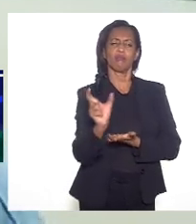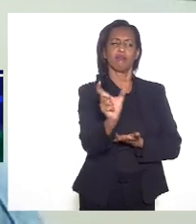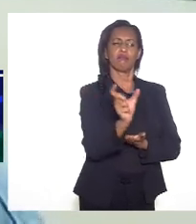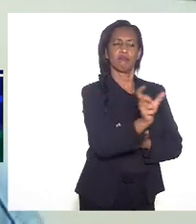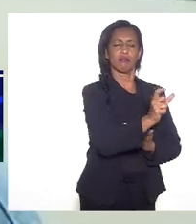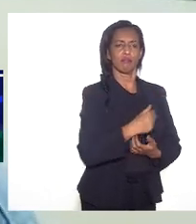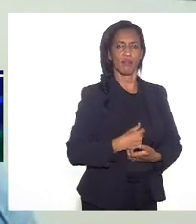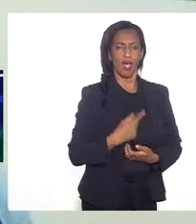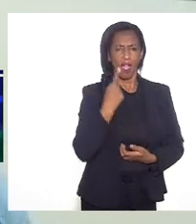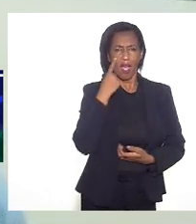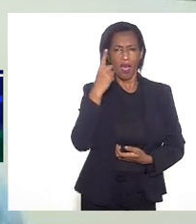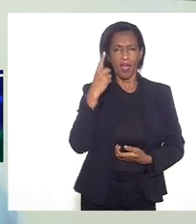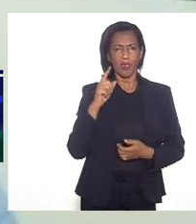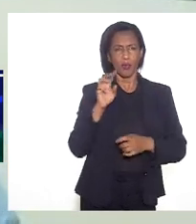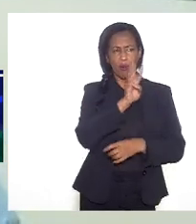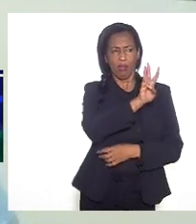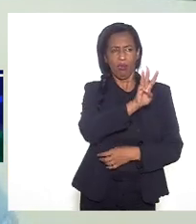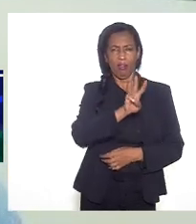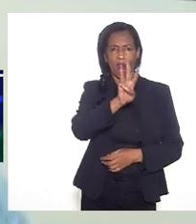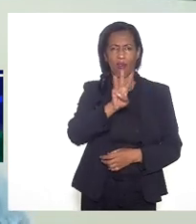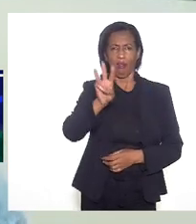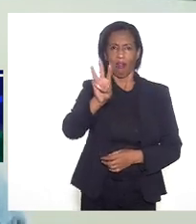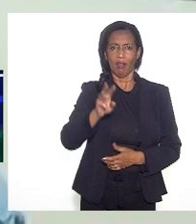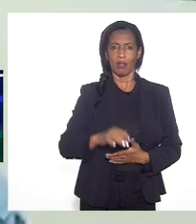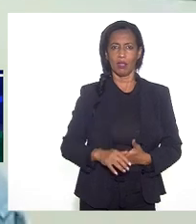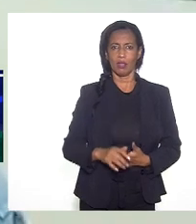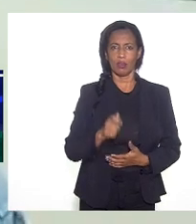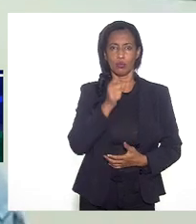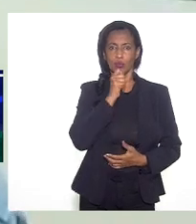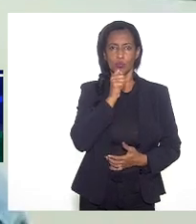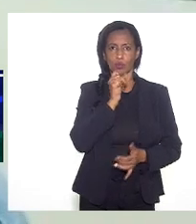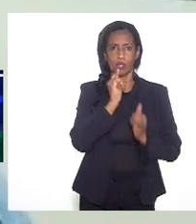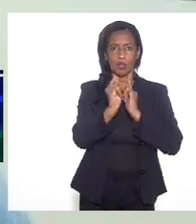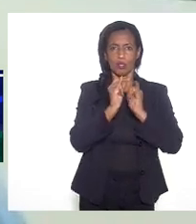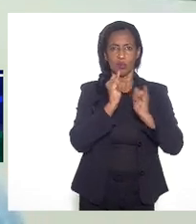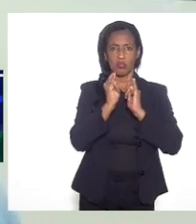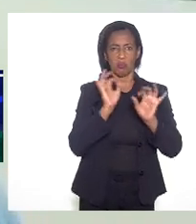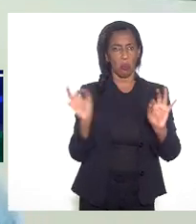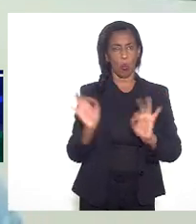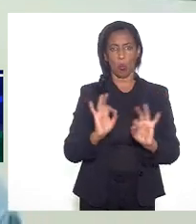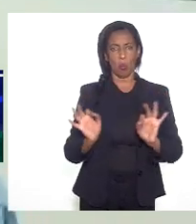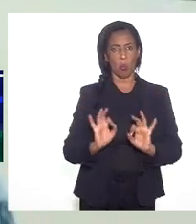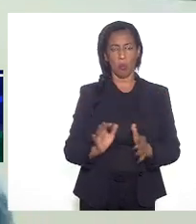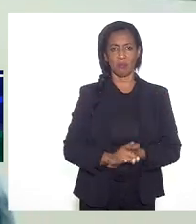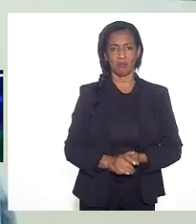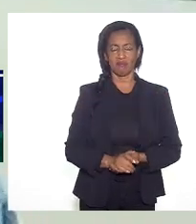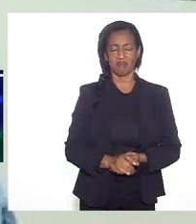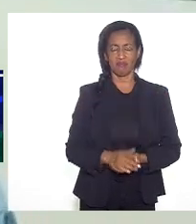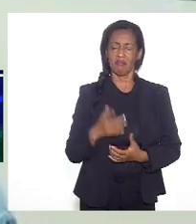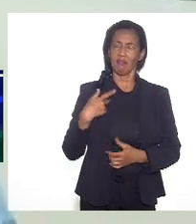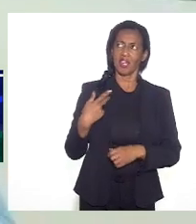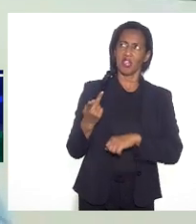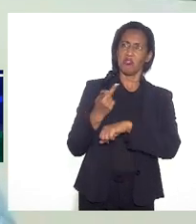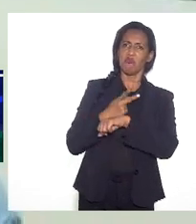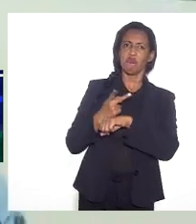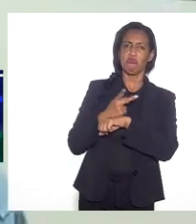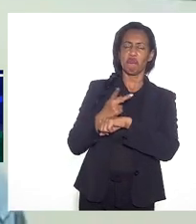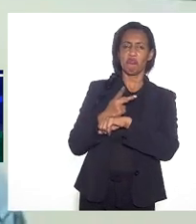no site do Supera Rio. Por hora, não tenho informação nenhuma. Mas fui procurar na